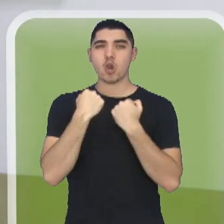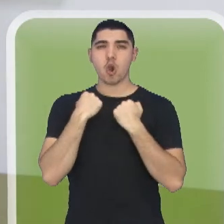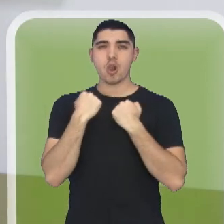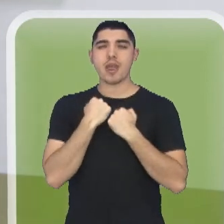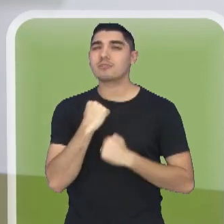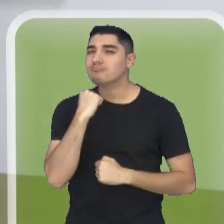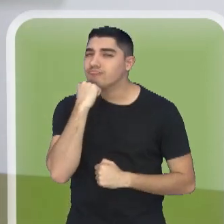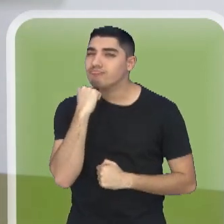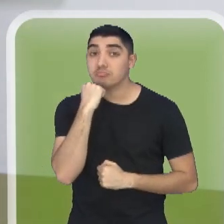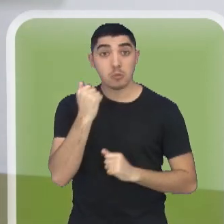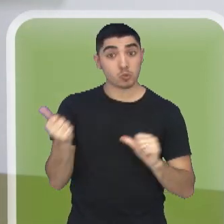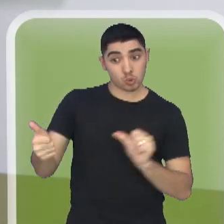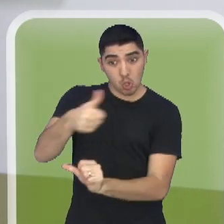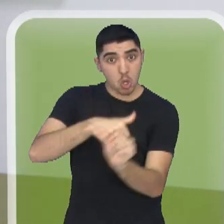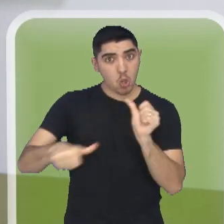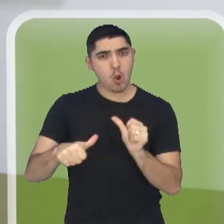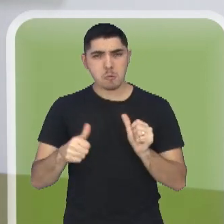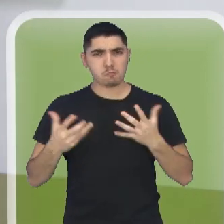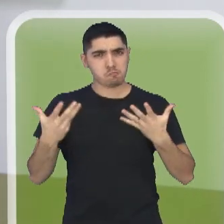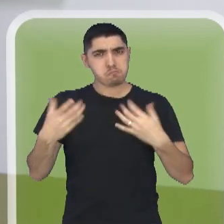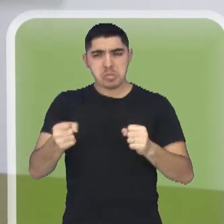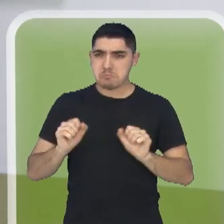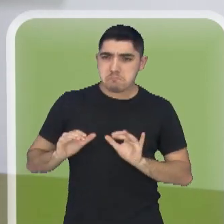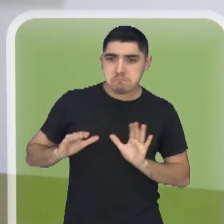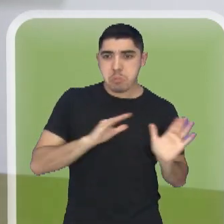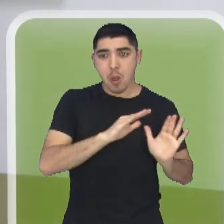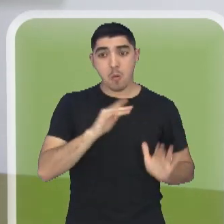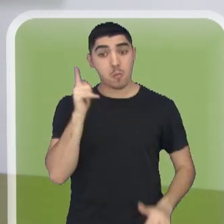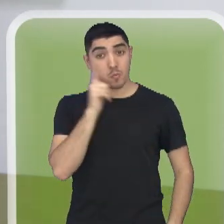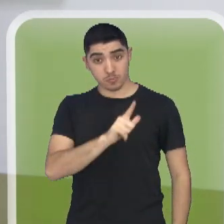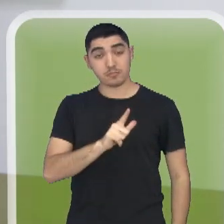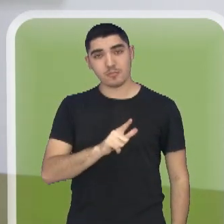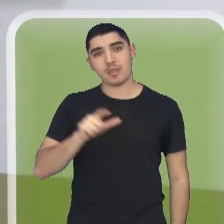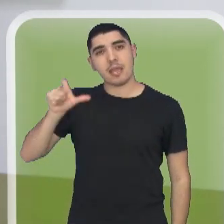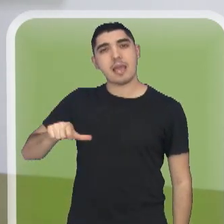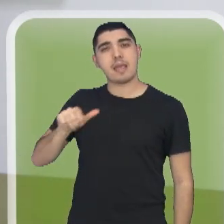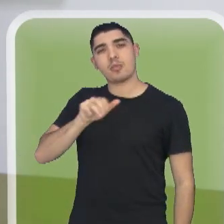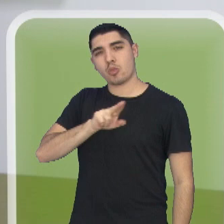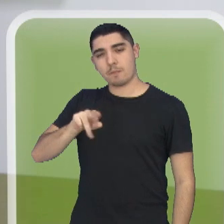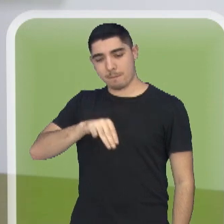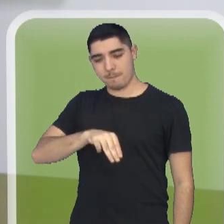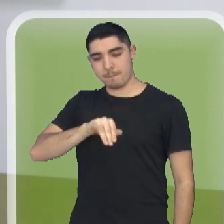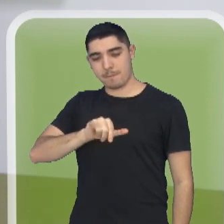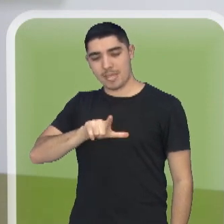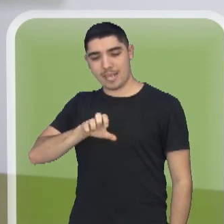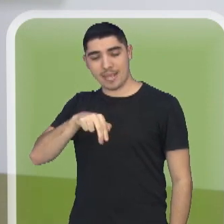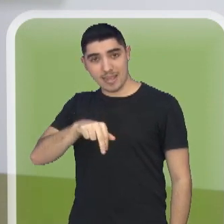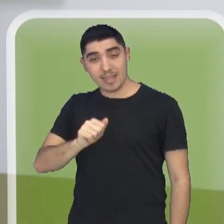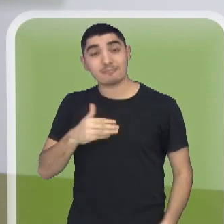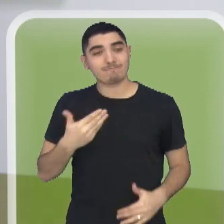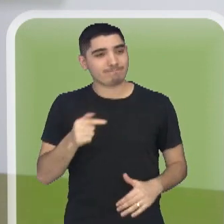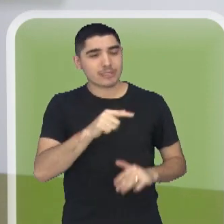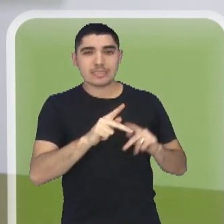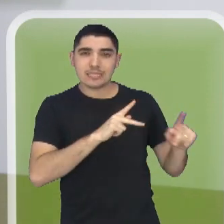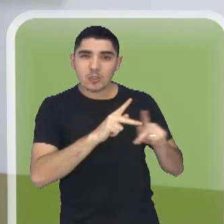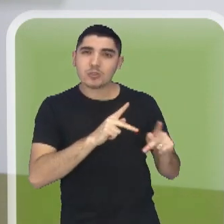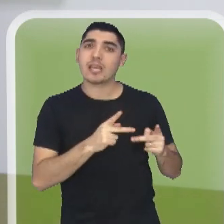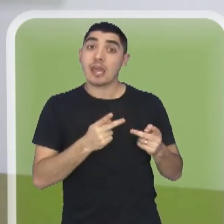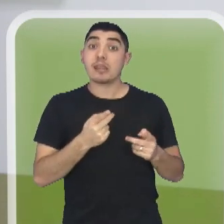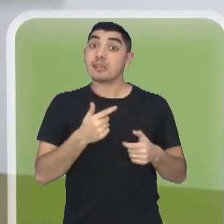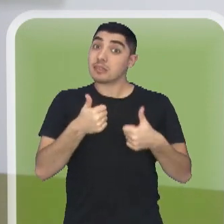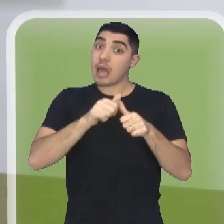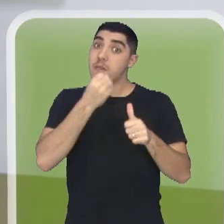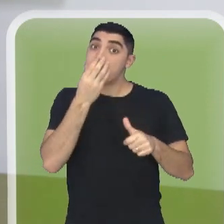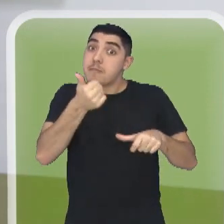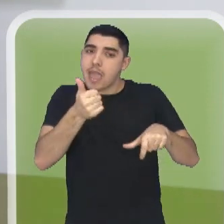né? Então ela defendeu o pênalti. Então, a Milena, goleira. Então o São José esbarrou aí, acho que o São José foi para frente até